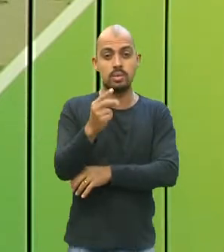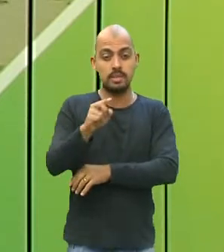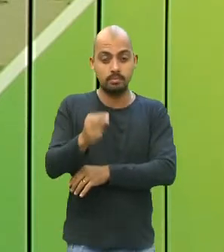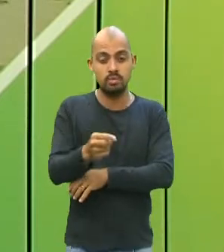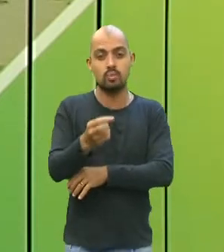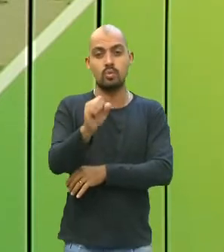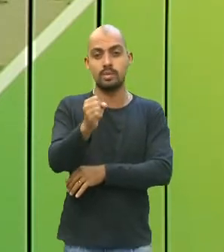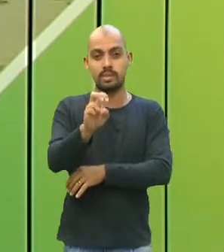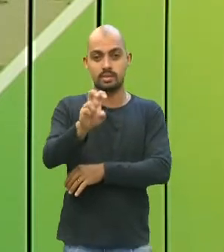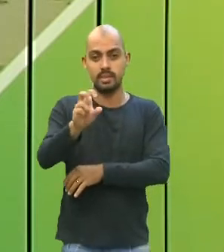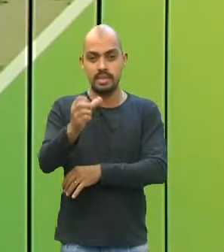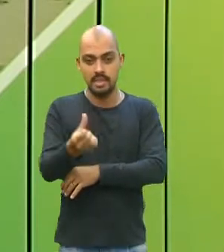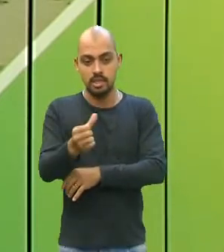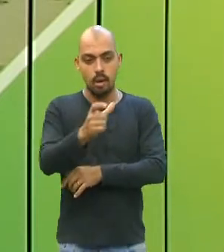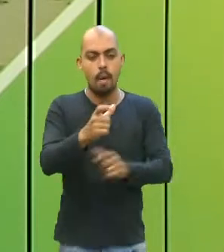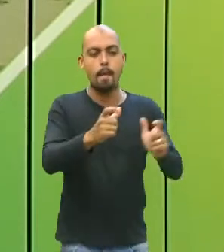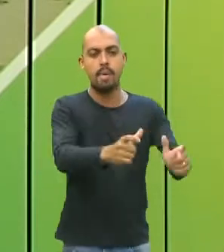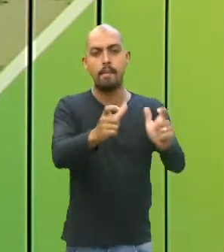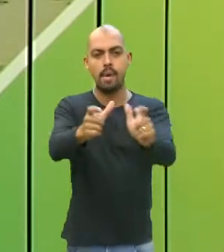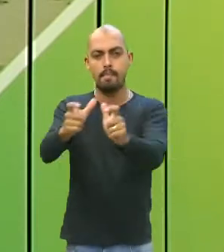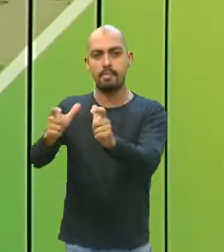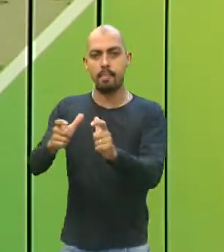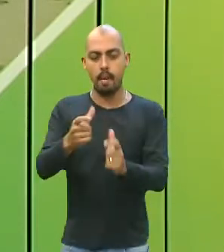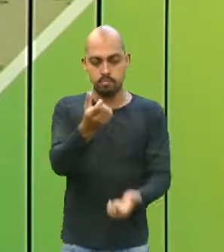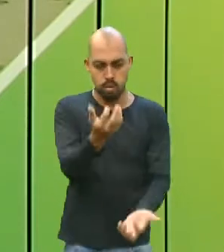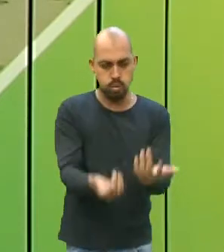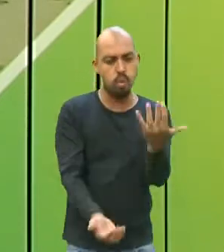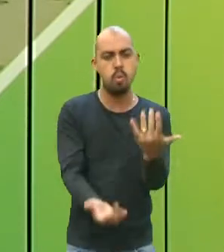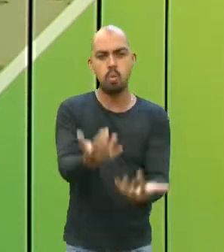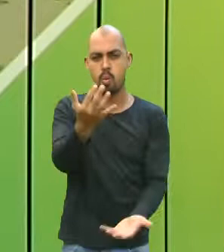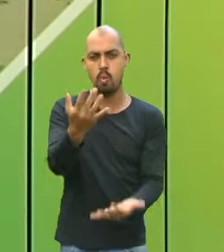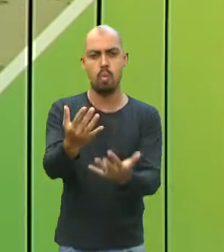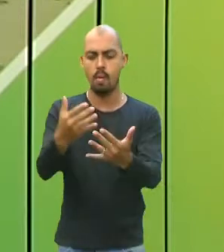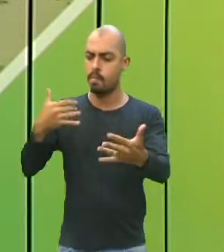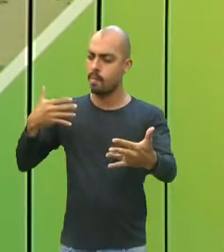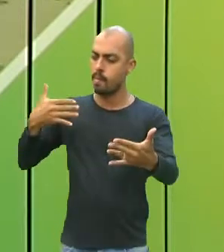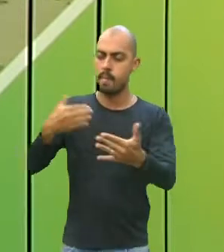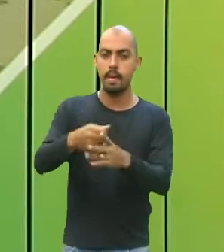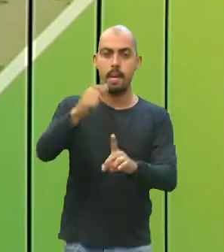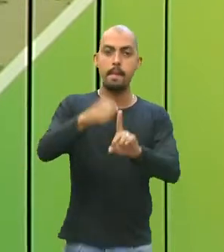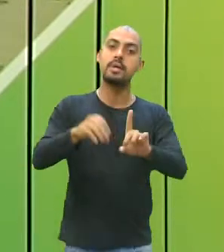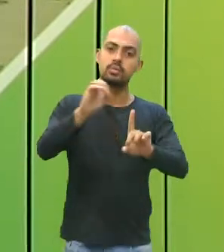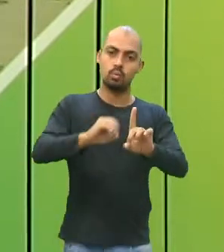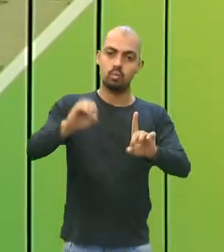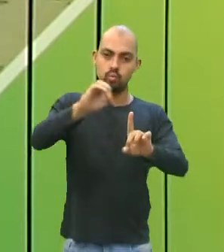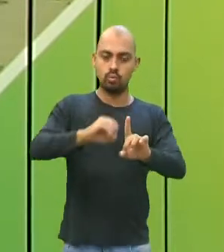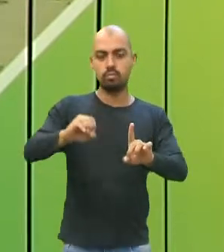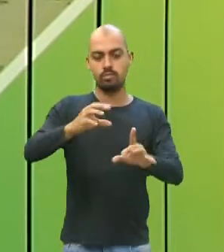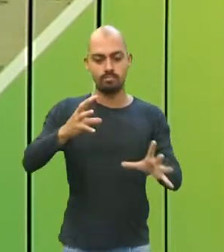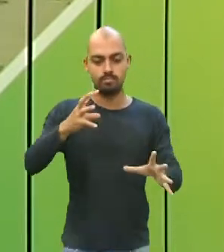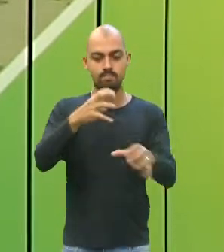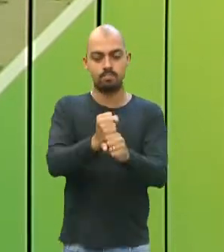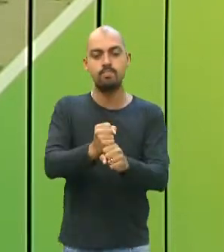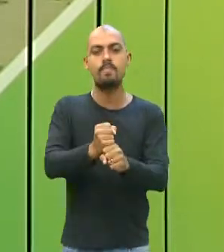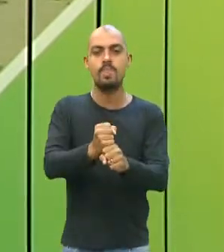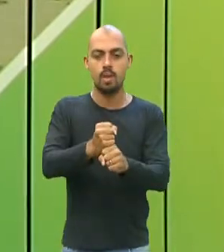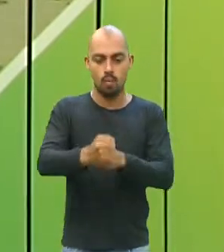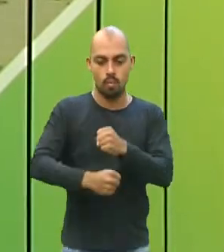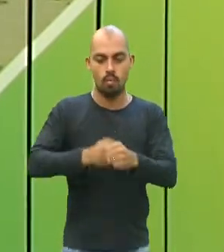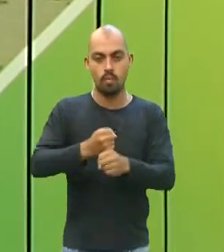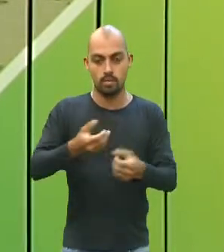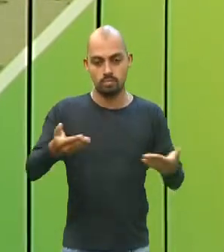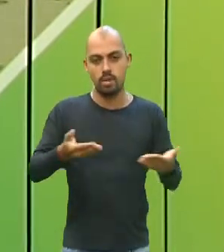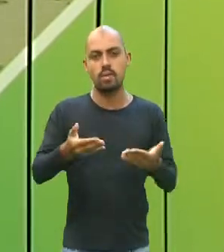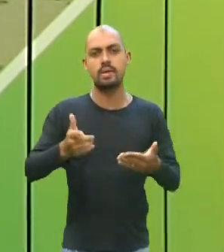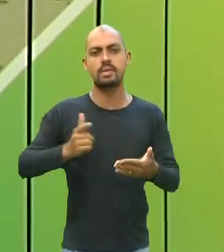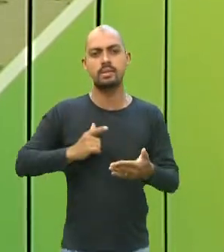2.856 focos de incêndio ao longo de outubro, o maior já registrado para o mês. No total, para este ano, o